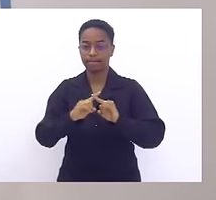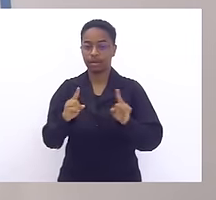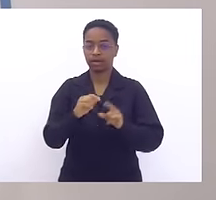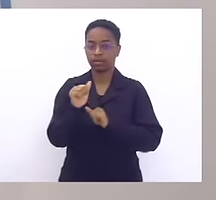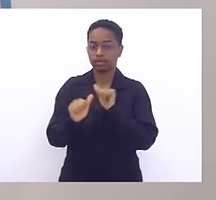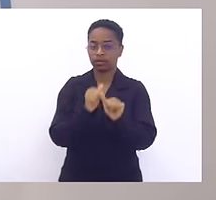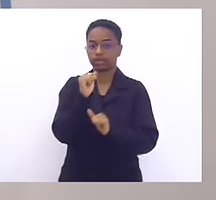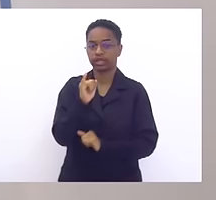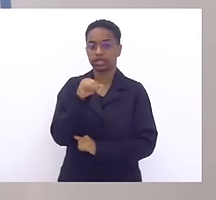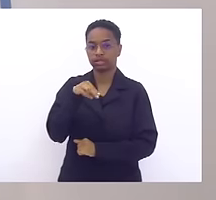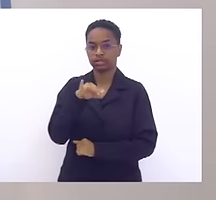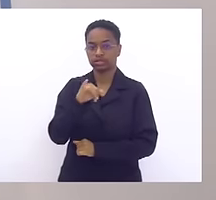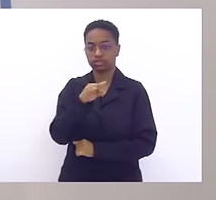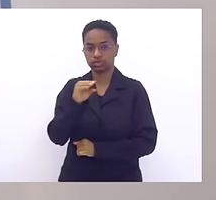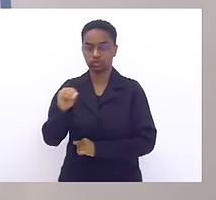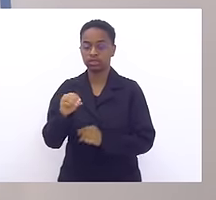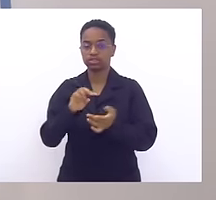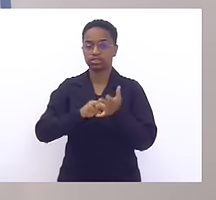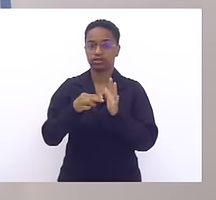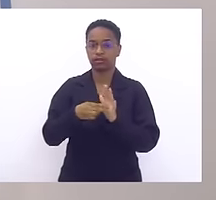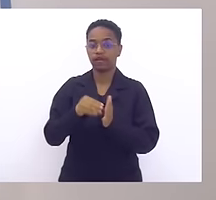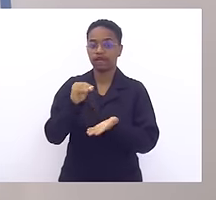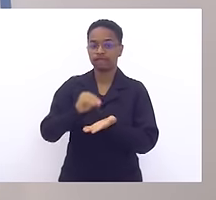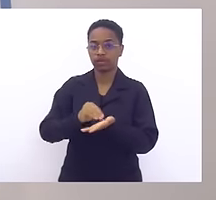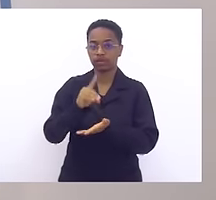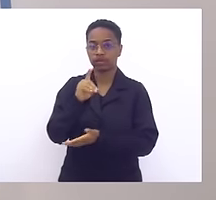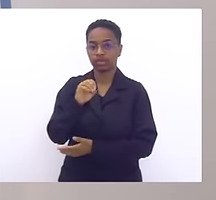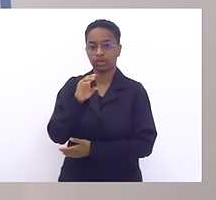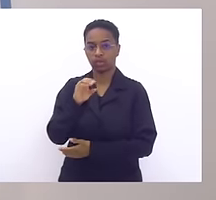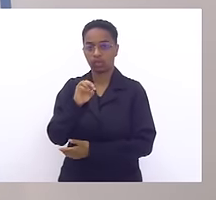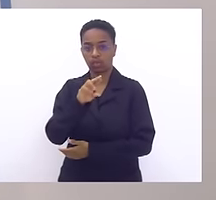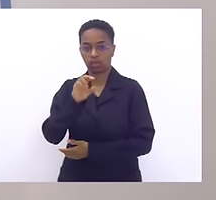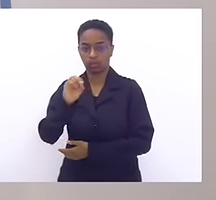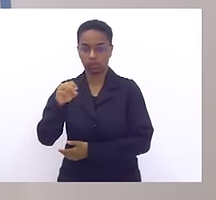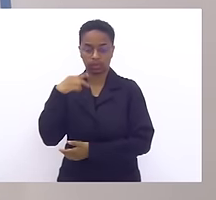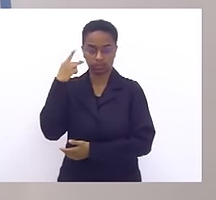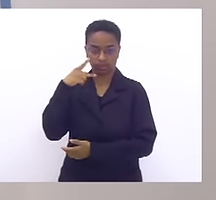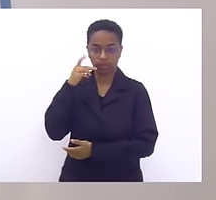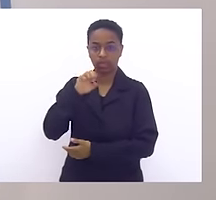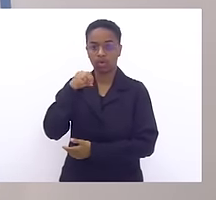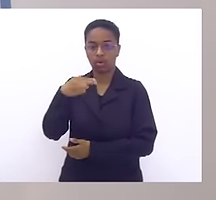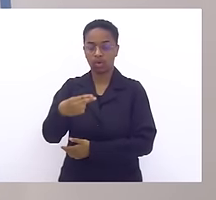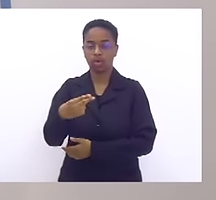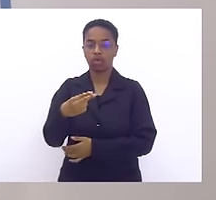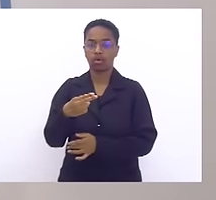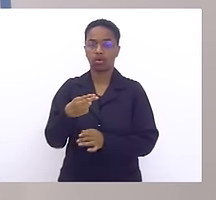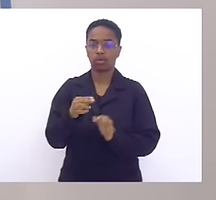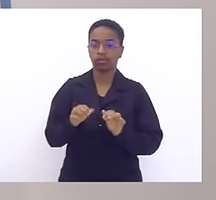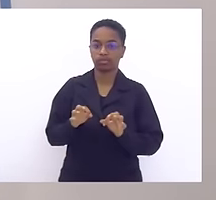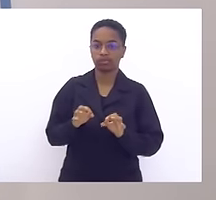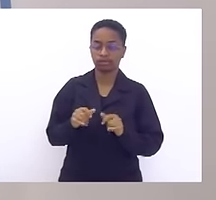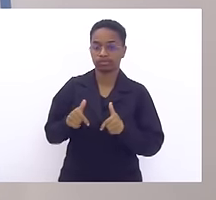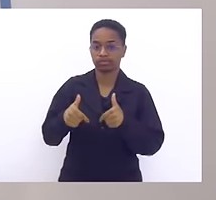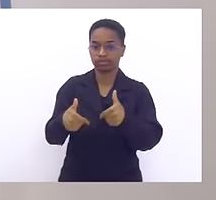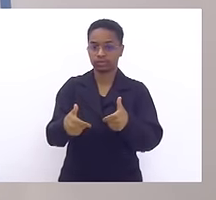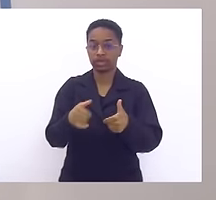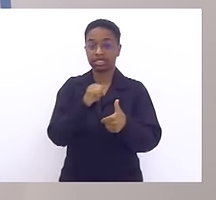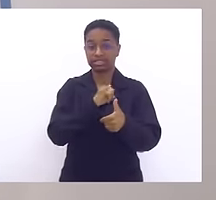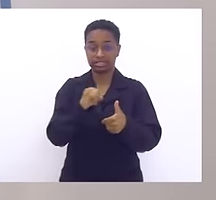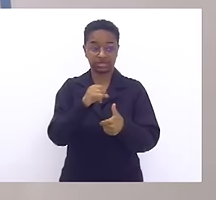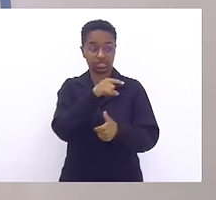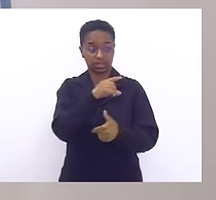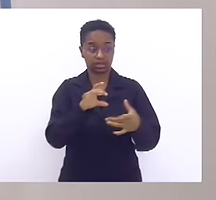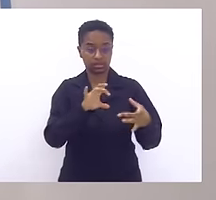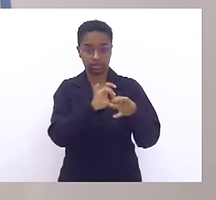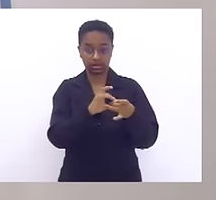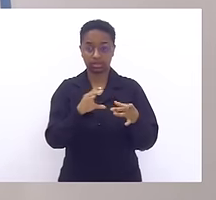constituirá falta de decoro parlamentar o transgressão disciplinar se o infrator por servidor lotado na CPI show como advogado